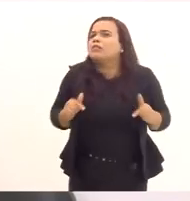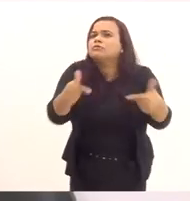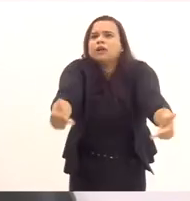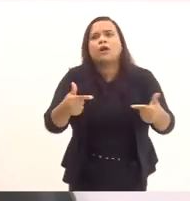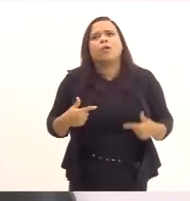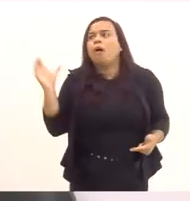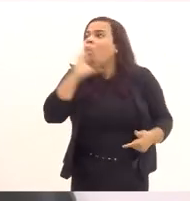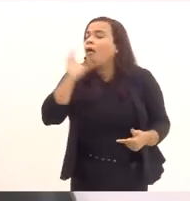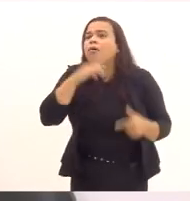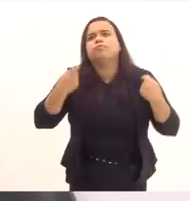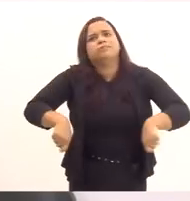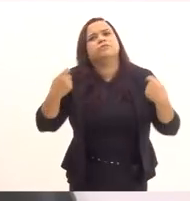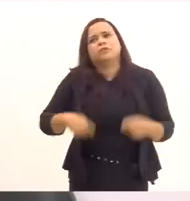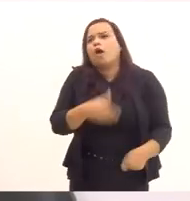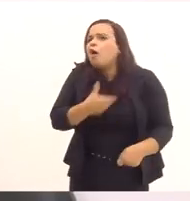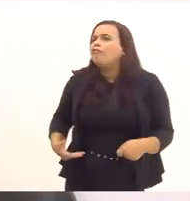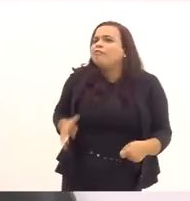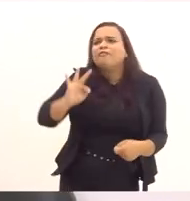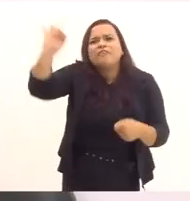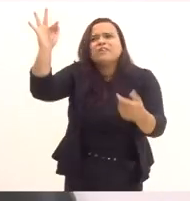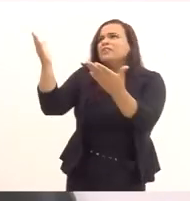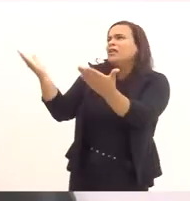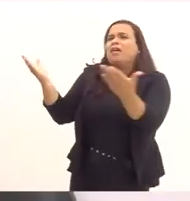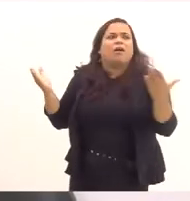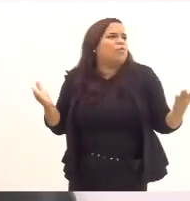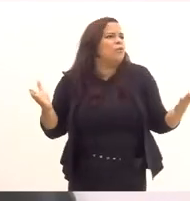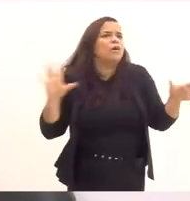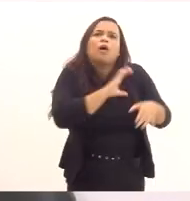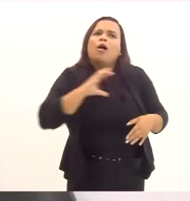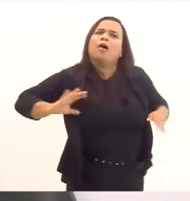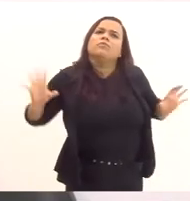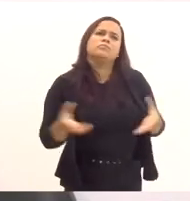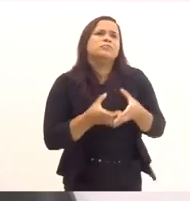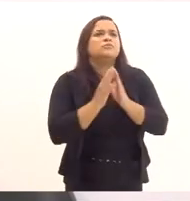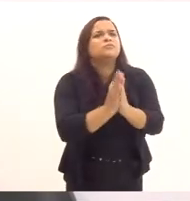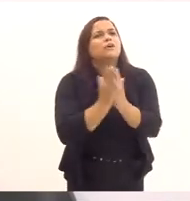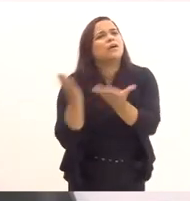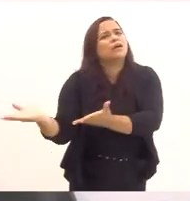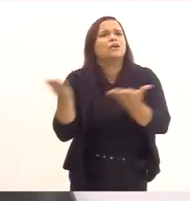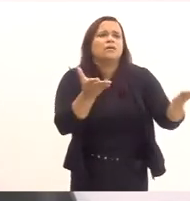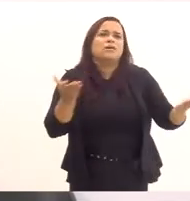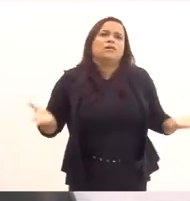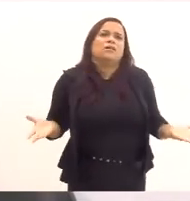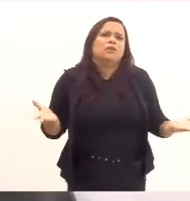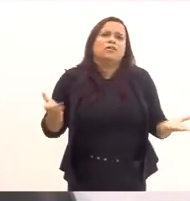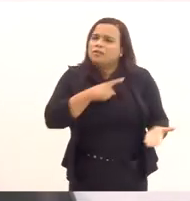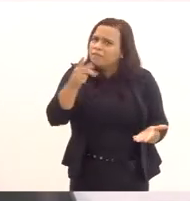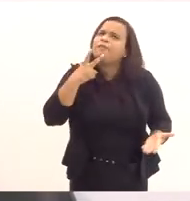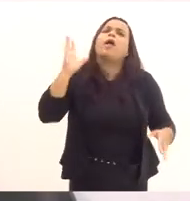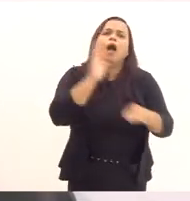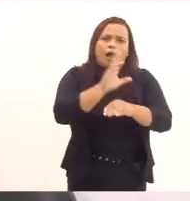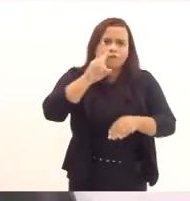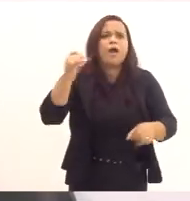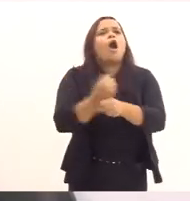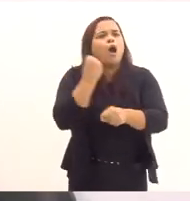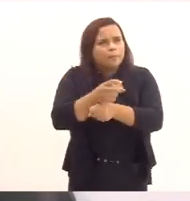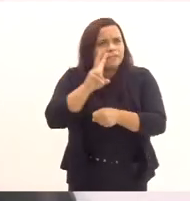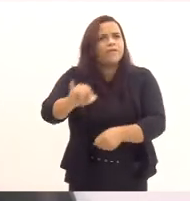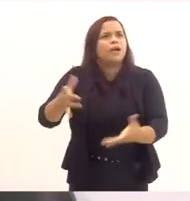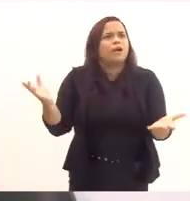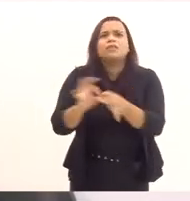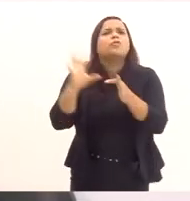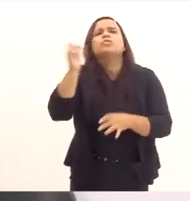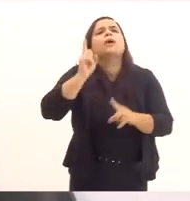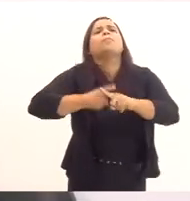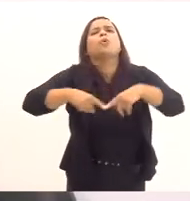alguma coisa mas para ontem governo federal é de acordo com a comissão se prestou a ajudar a fazer a obra e por que que não